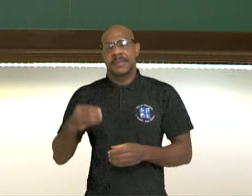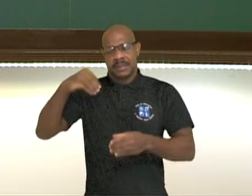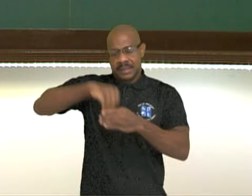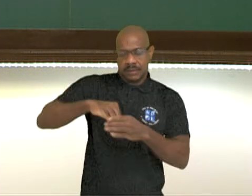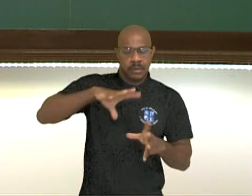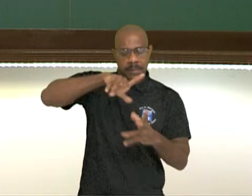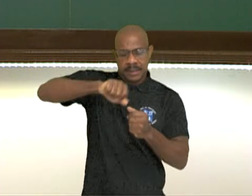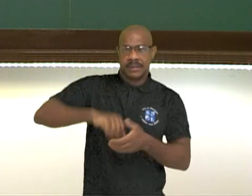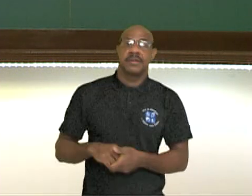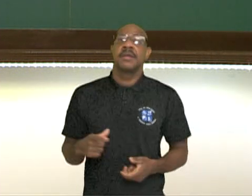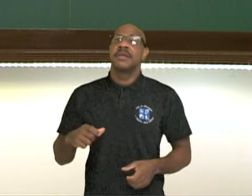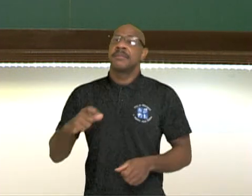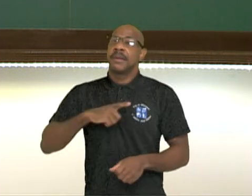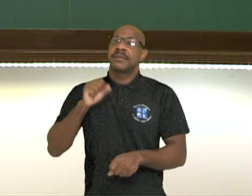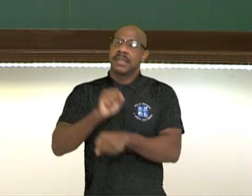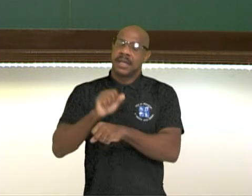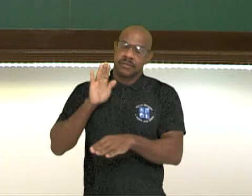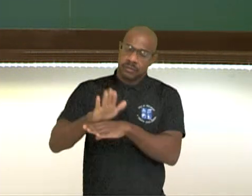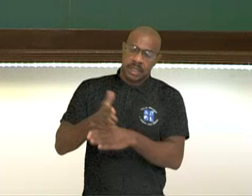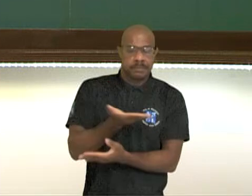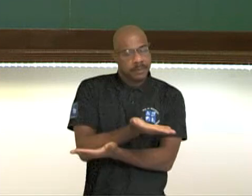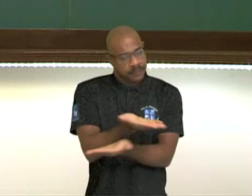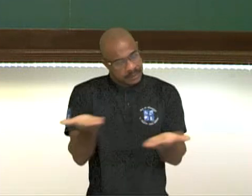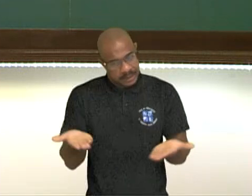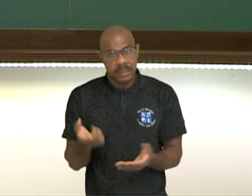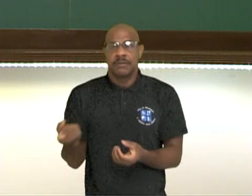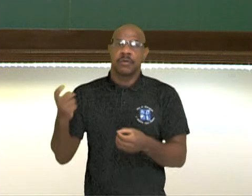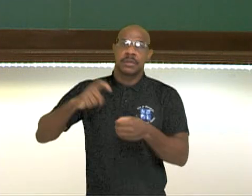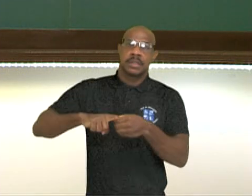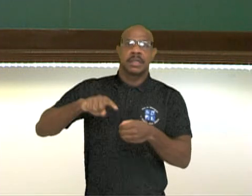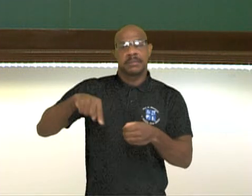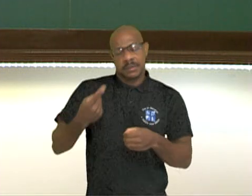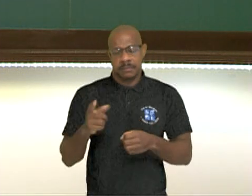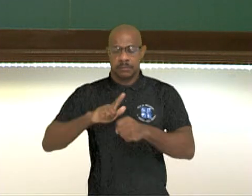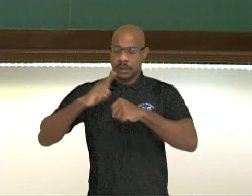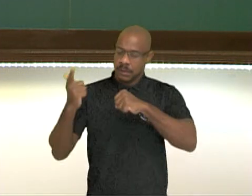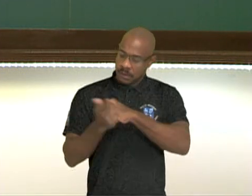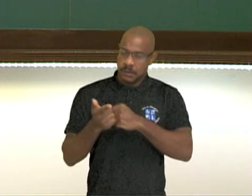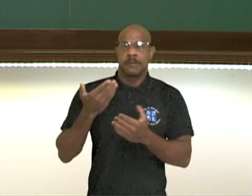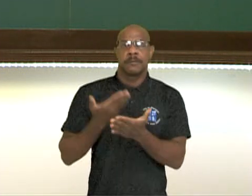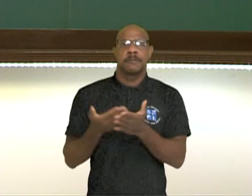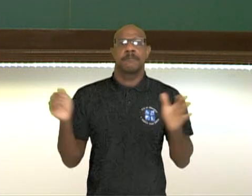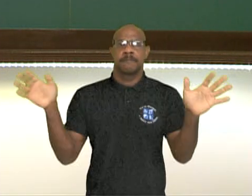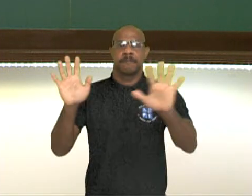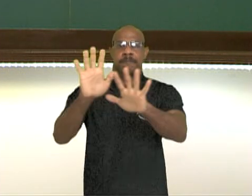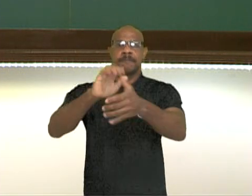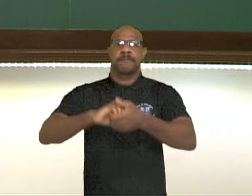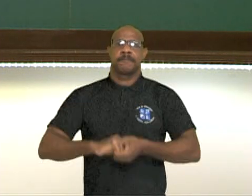contribuído na aula de hoje com vocês. Voltamos numa próxima aula com mais geografia. Um abraço a todos.